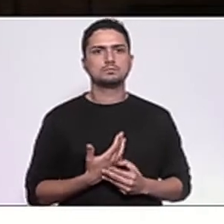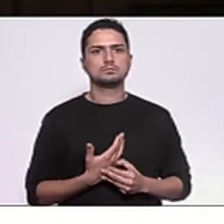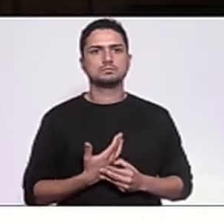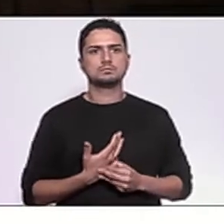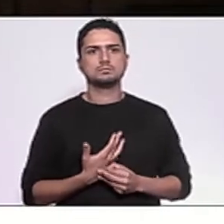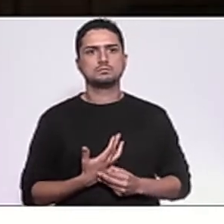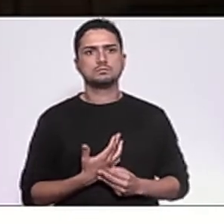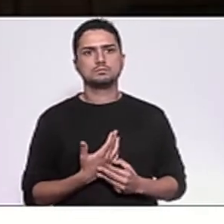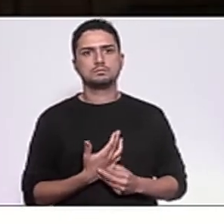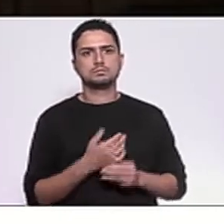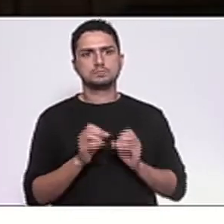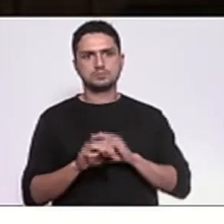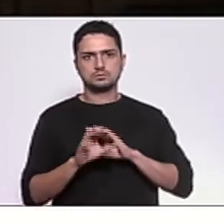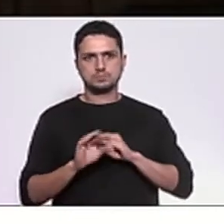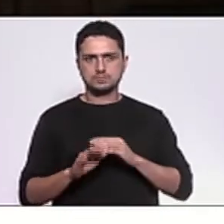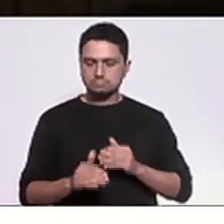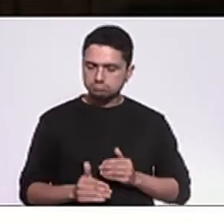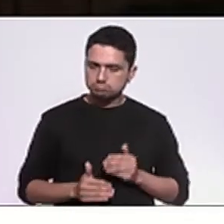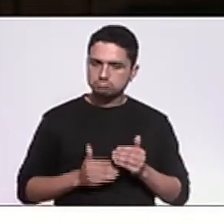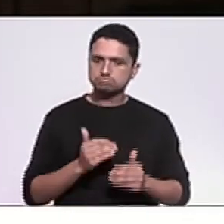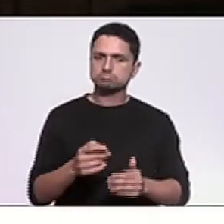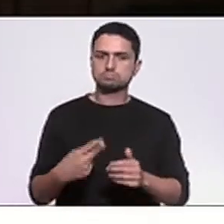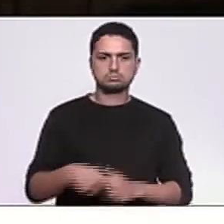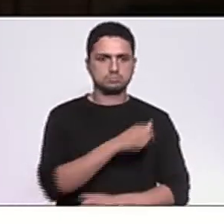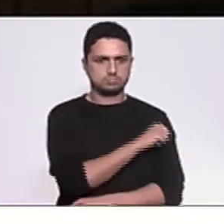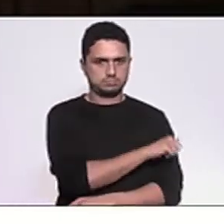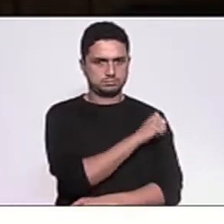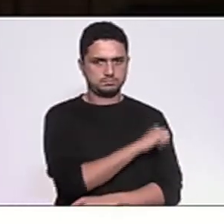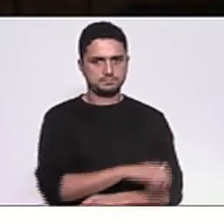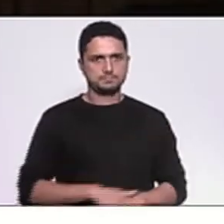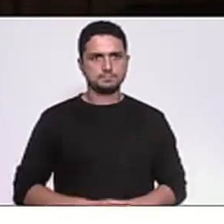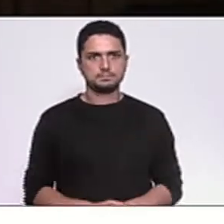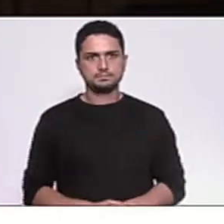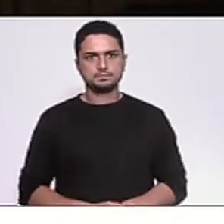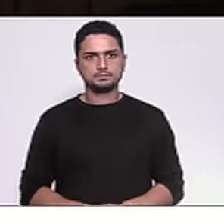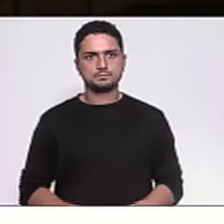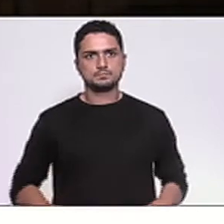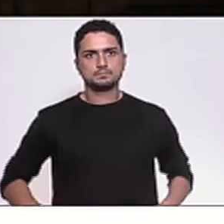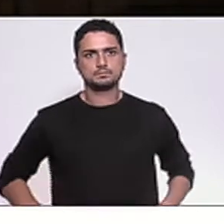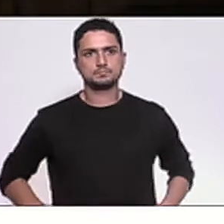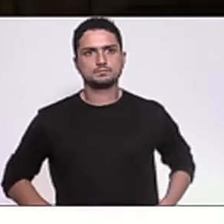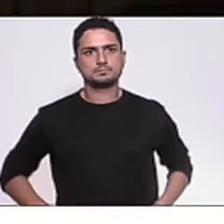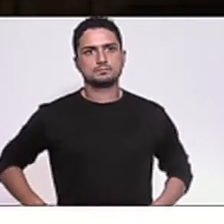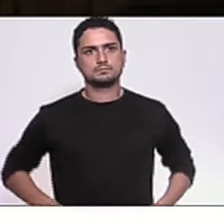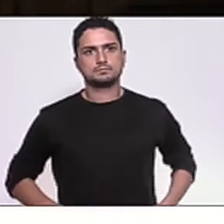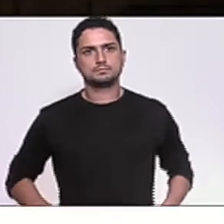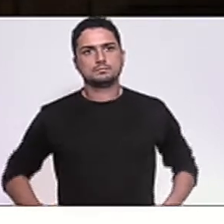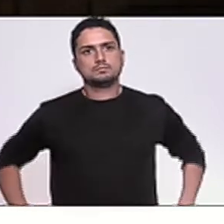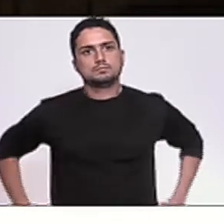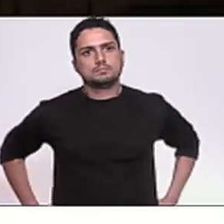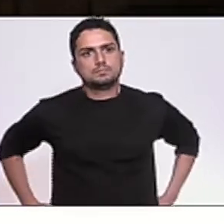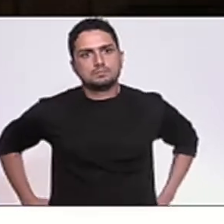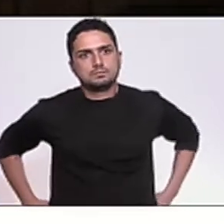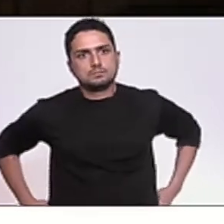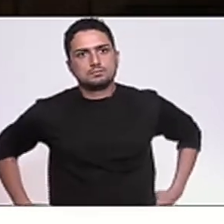processo educacional do estado do Rio de Janeiro. Um projeto